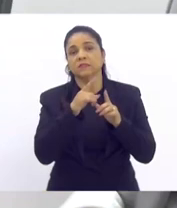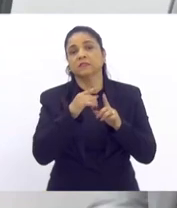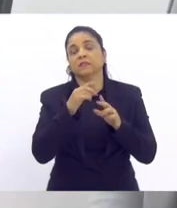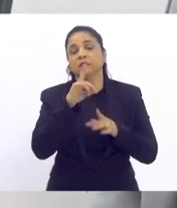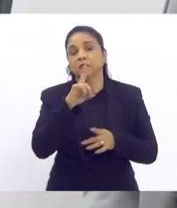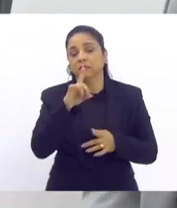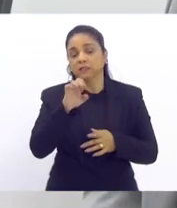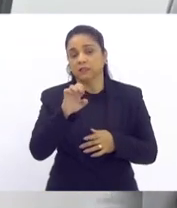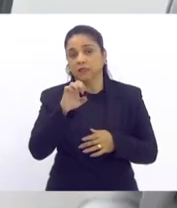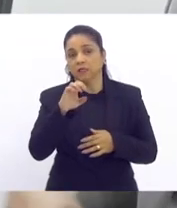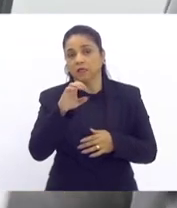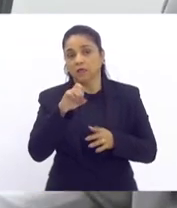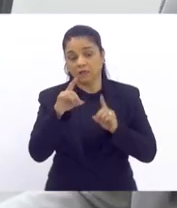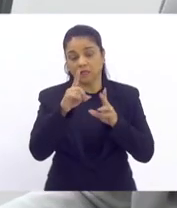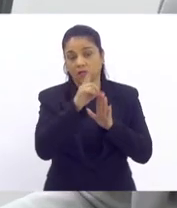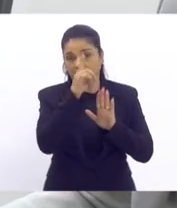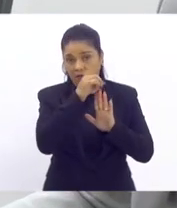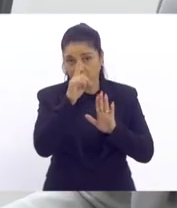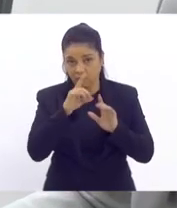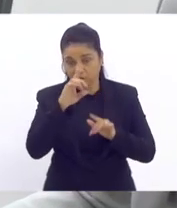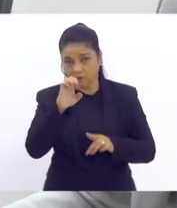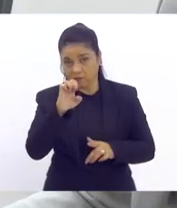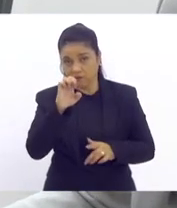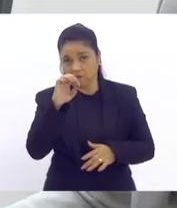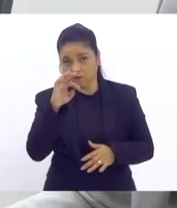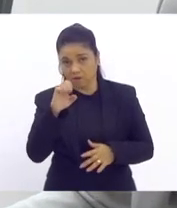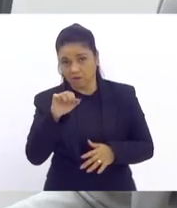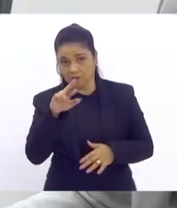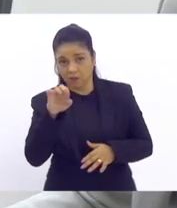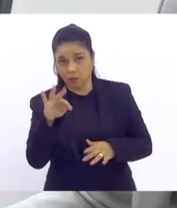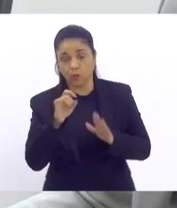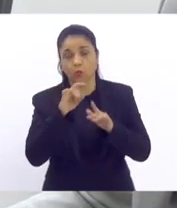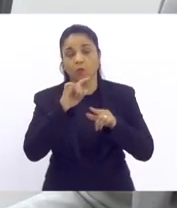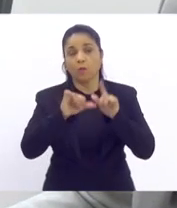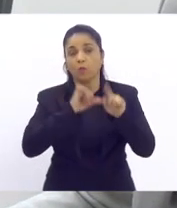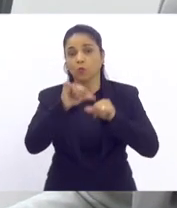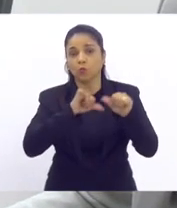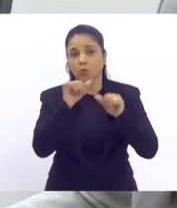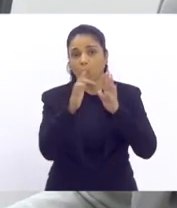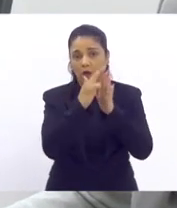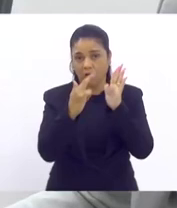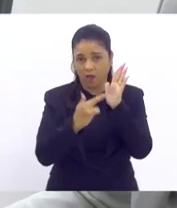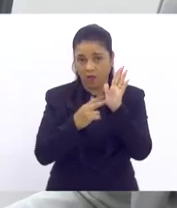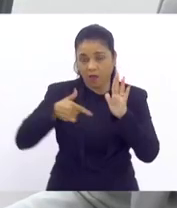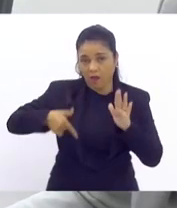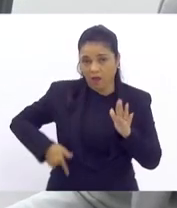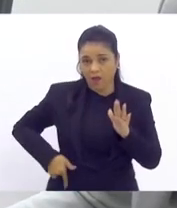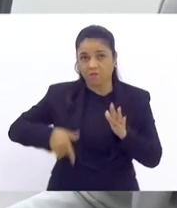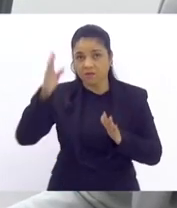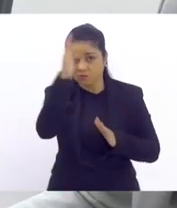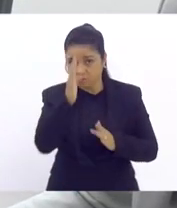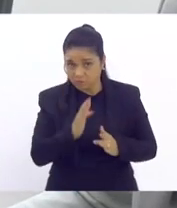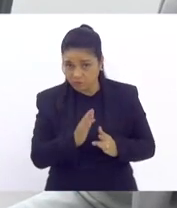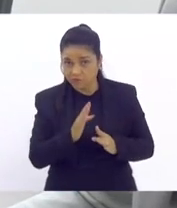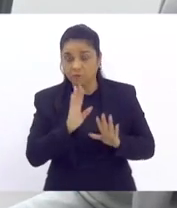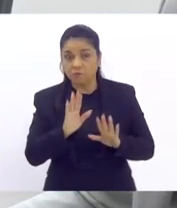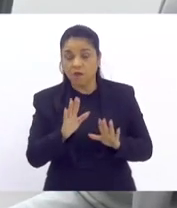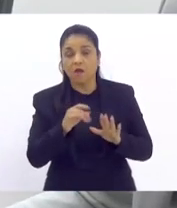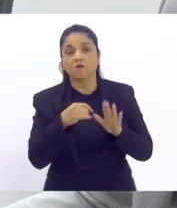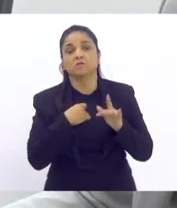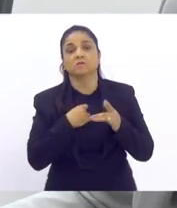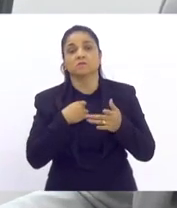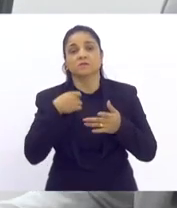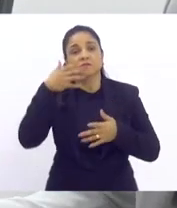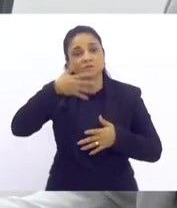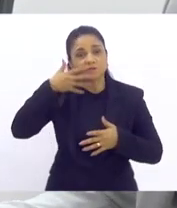da nova presidência da república alterando substancialmente o regramento para armas no Brasil agora a questão é